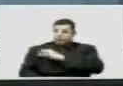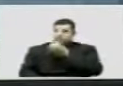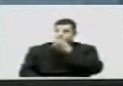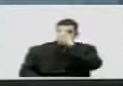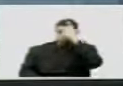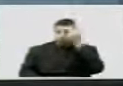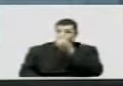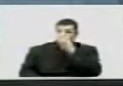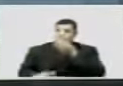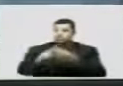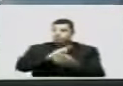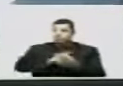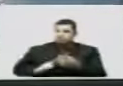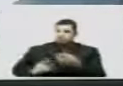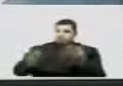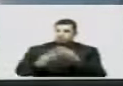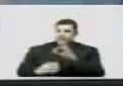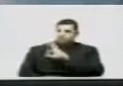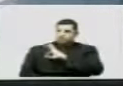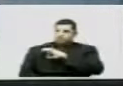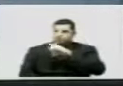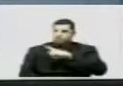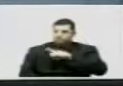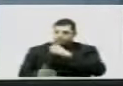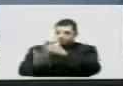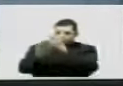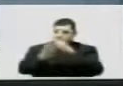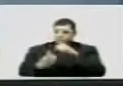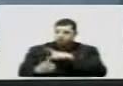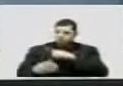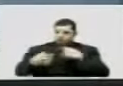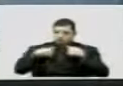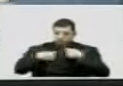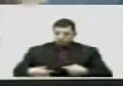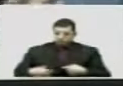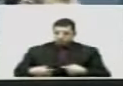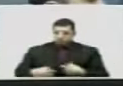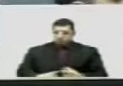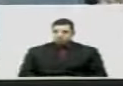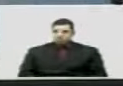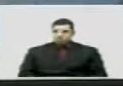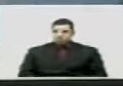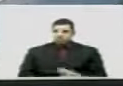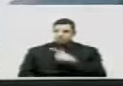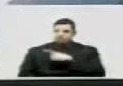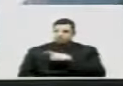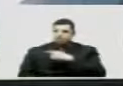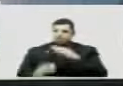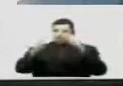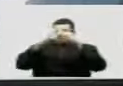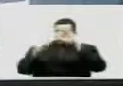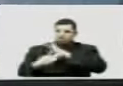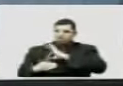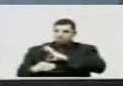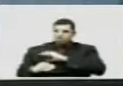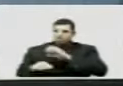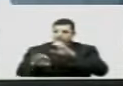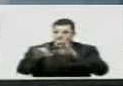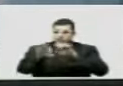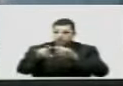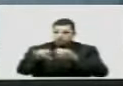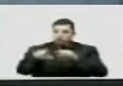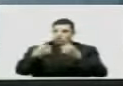bem. Governador, policial que tem arma, que tem colete, que tem delegacia, que tem